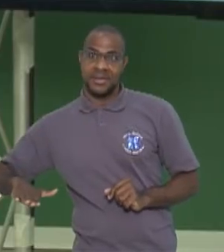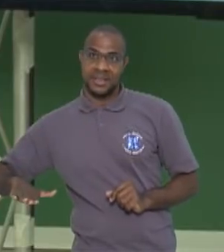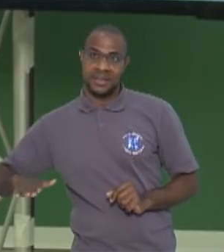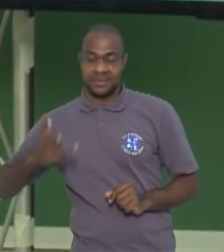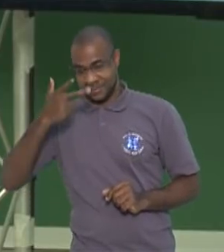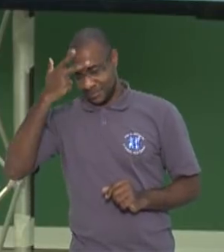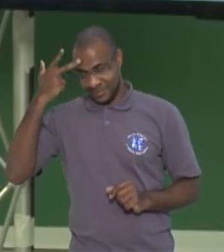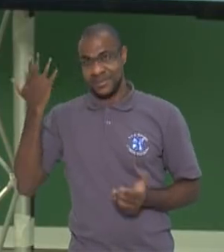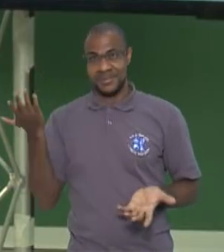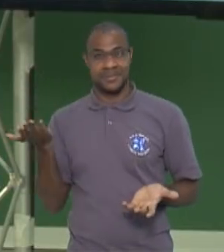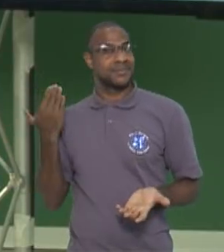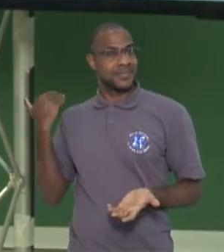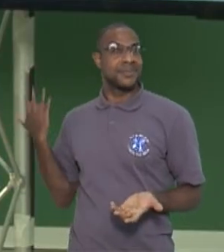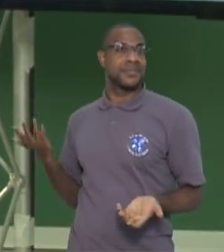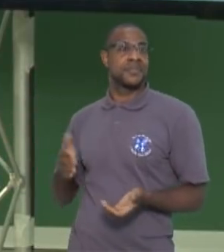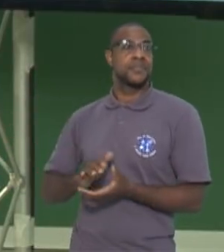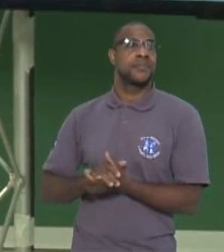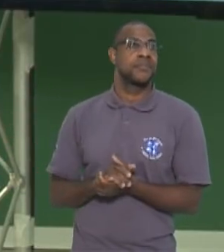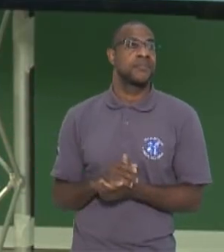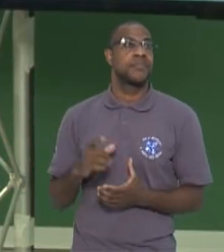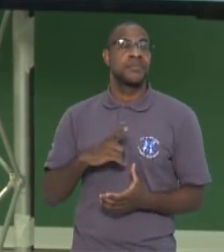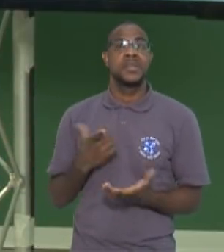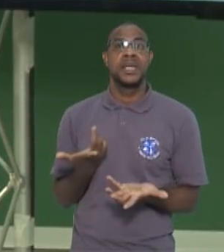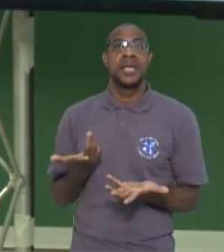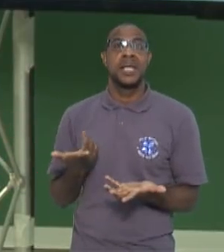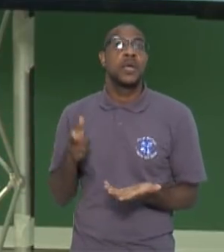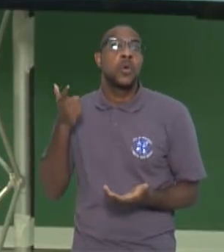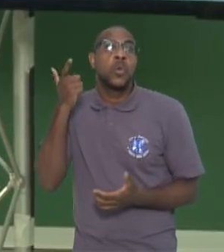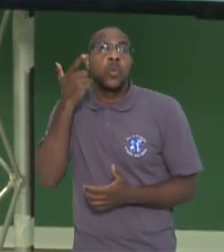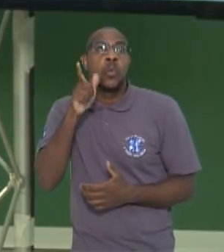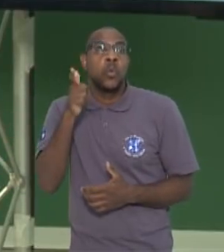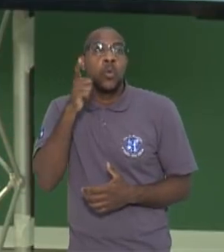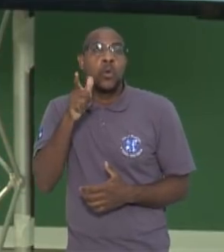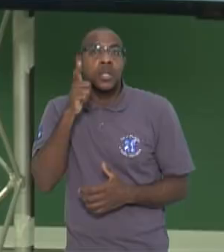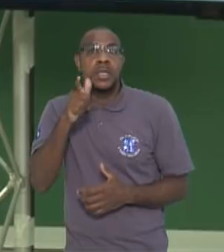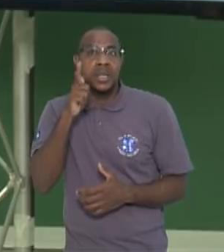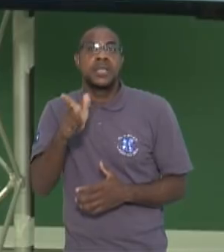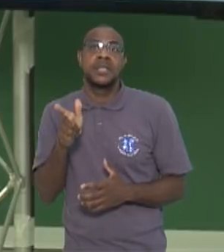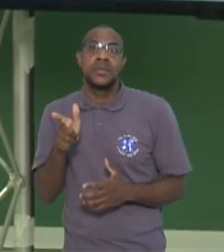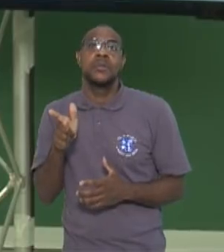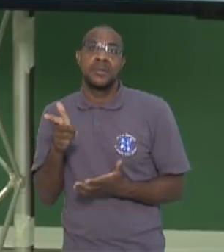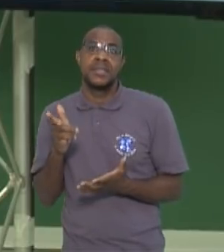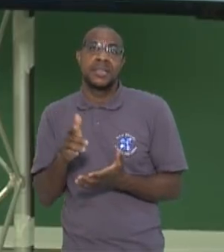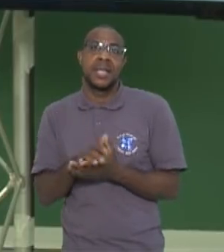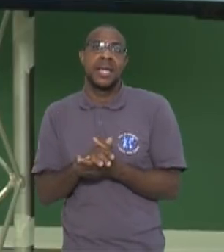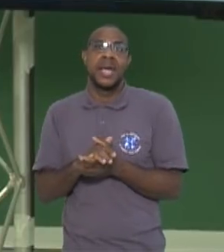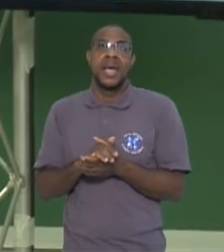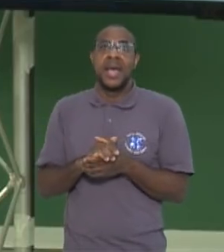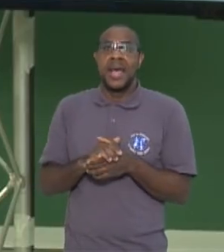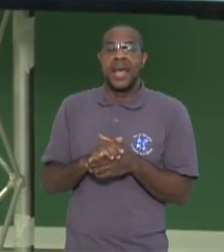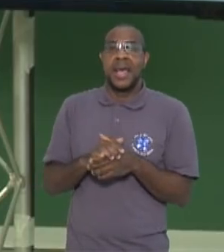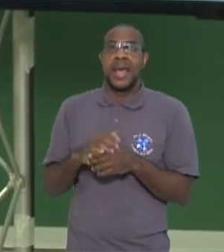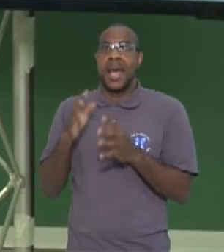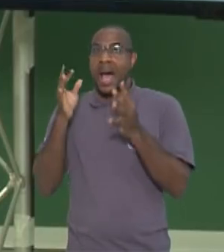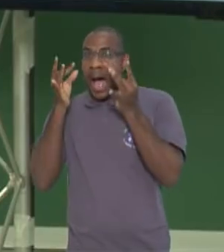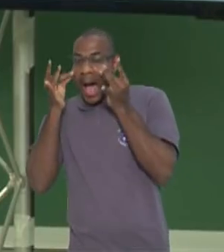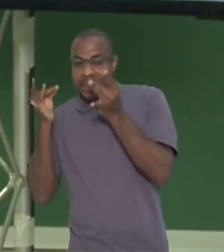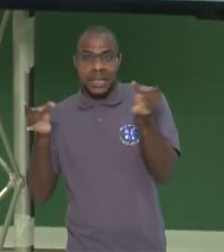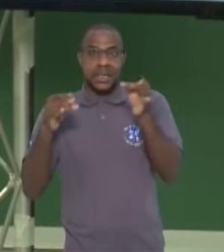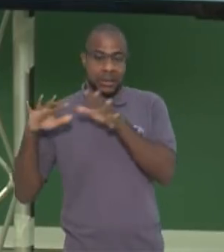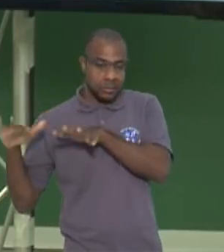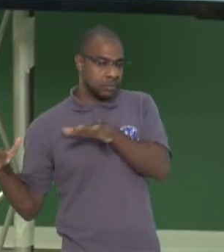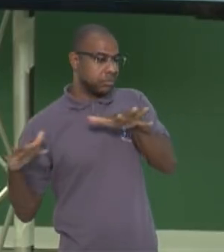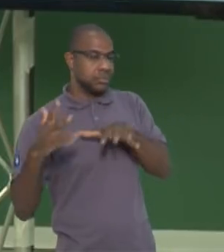né? Então, ele alcançou esse grande público justamente porque apostou naquilo que